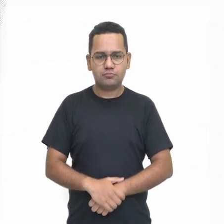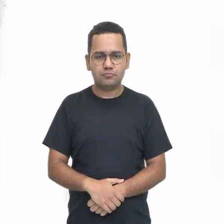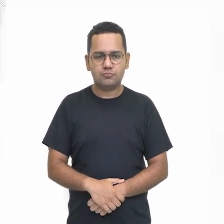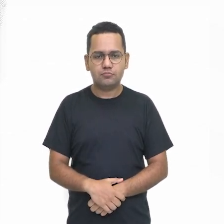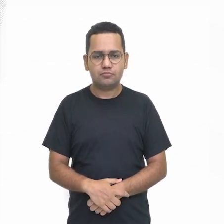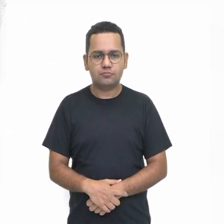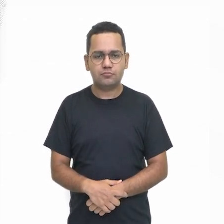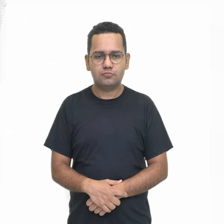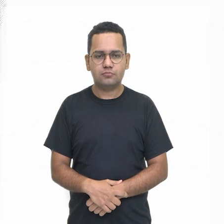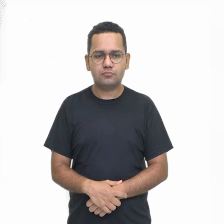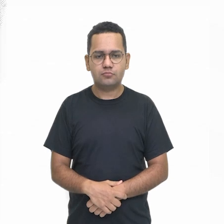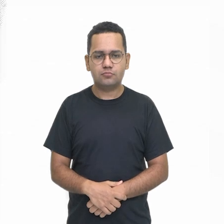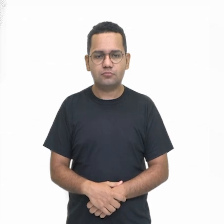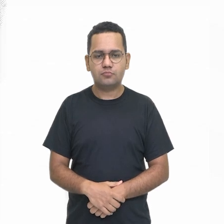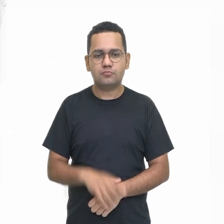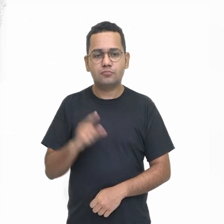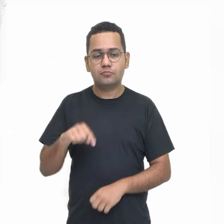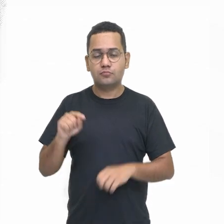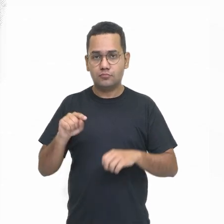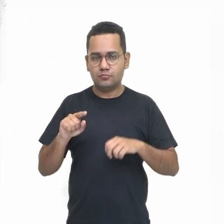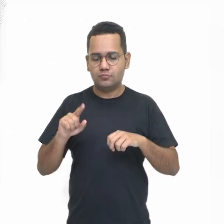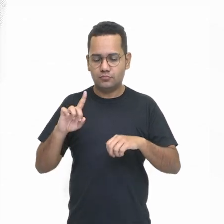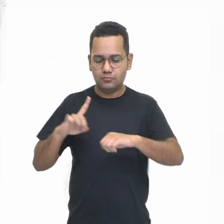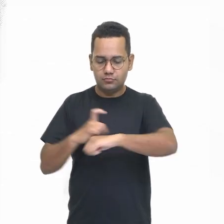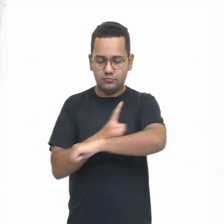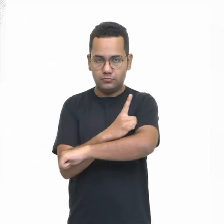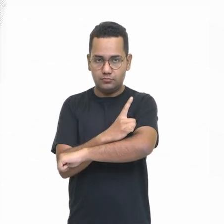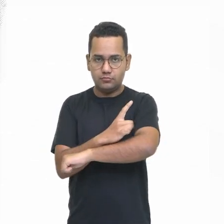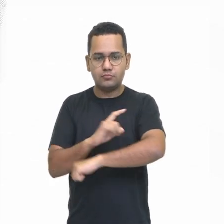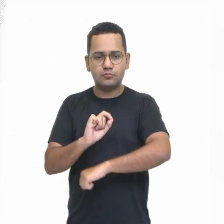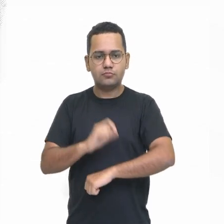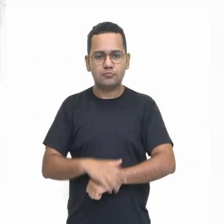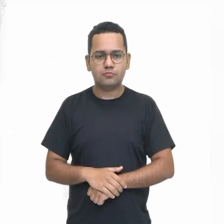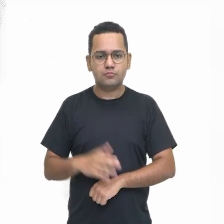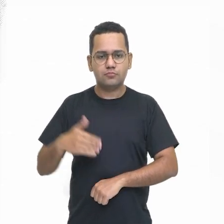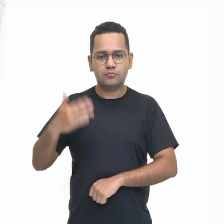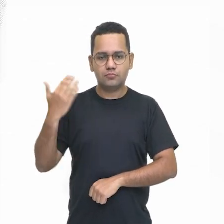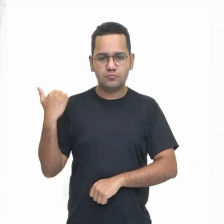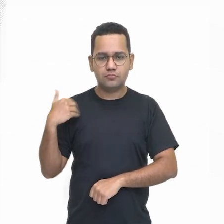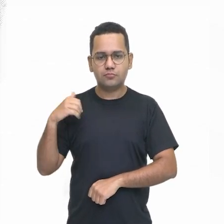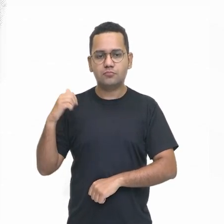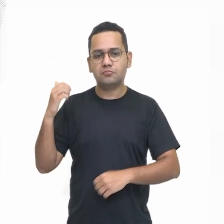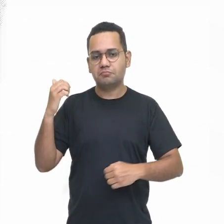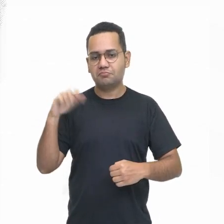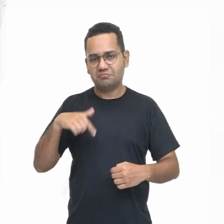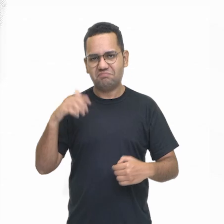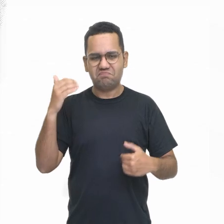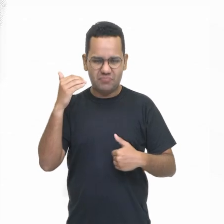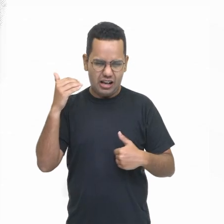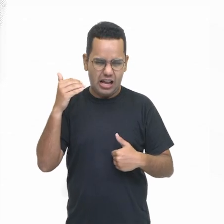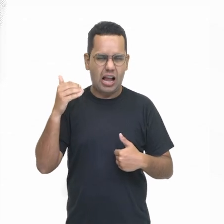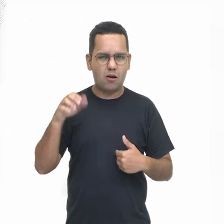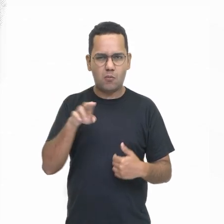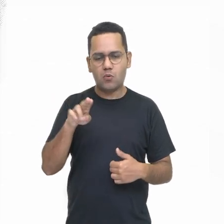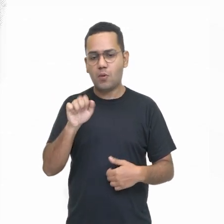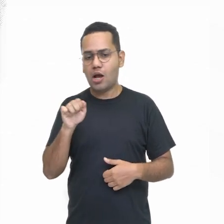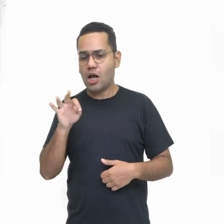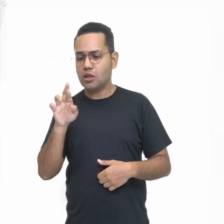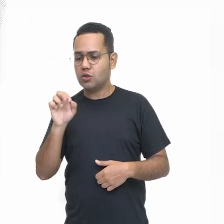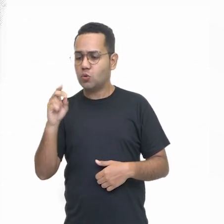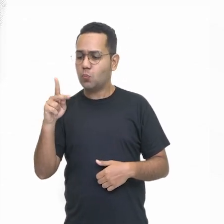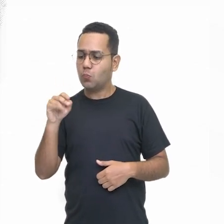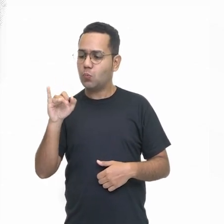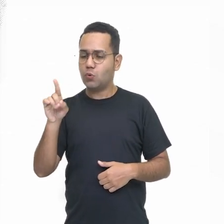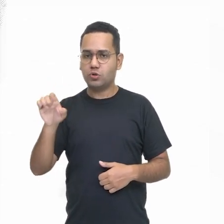a evolução dos seres humanos com os antropóides, que são os grandes macacos.